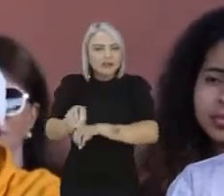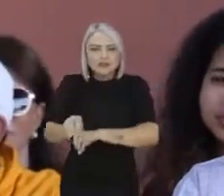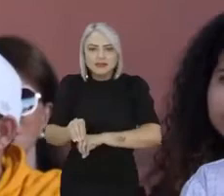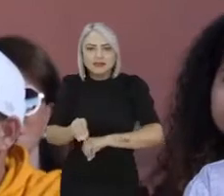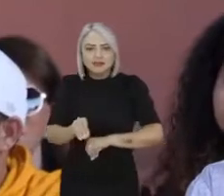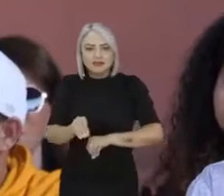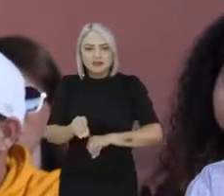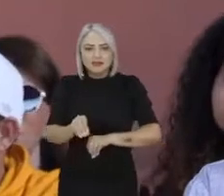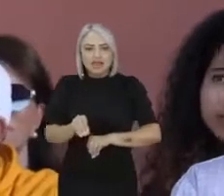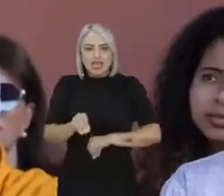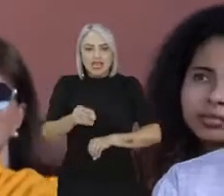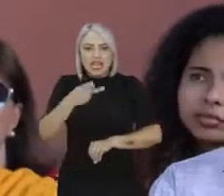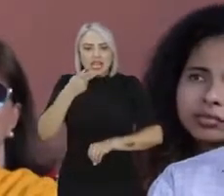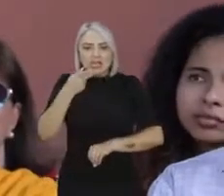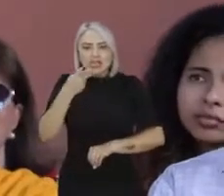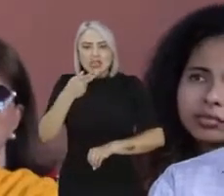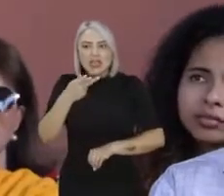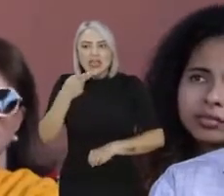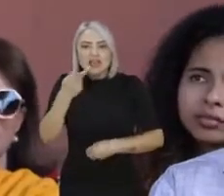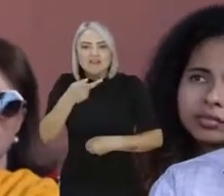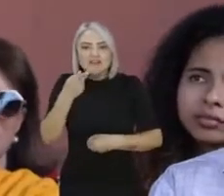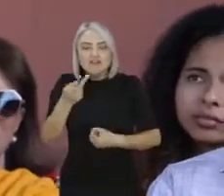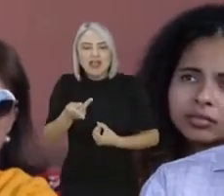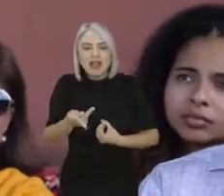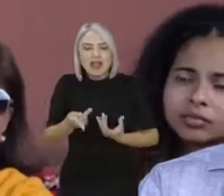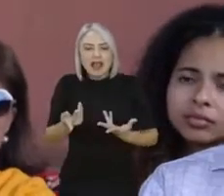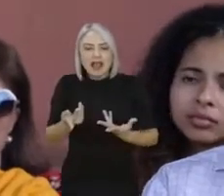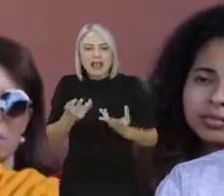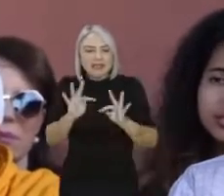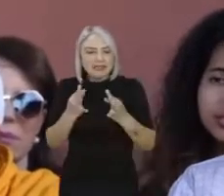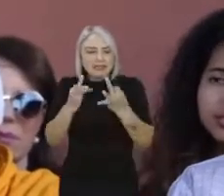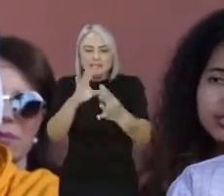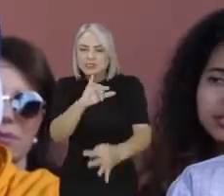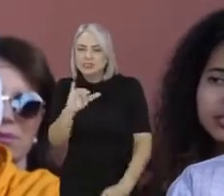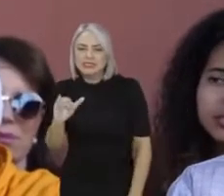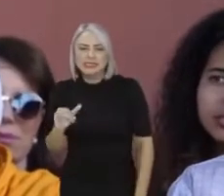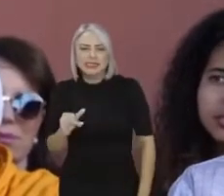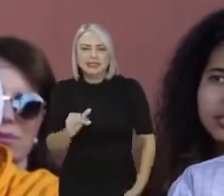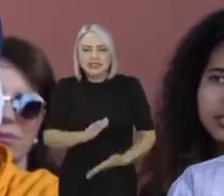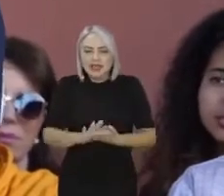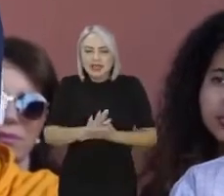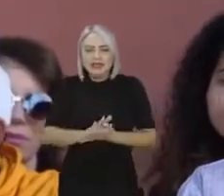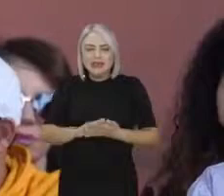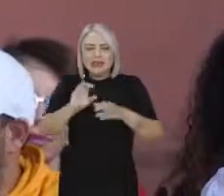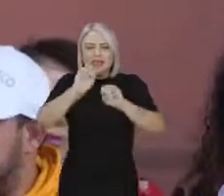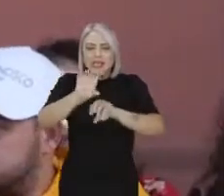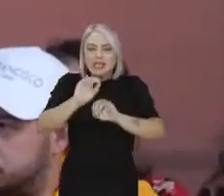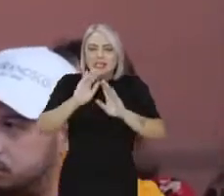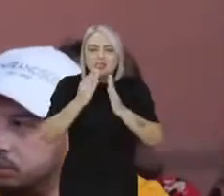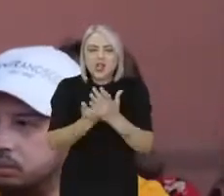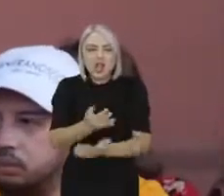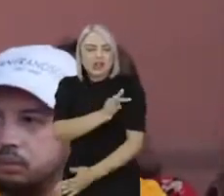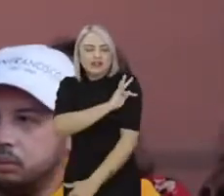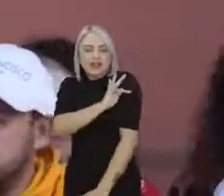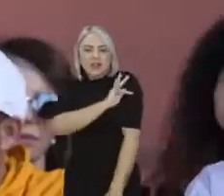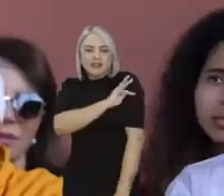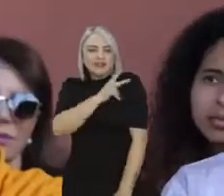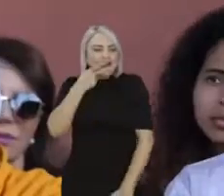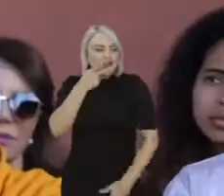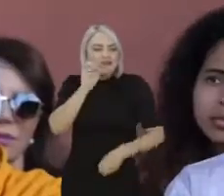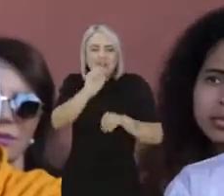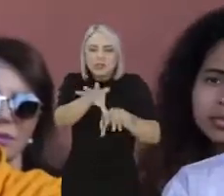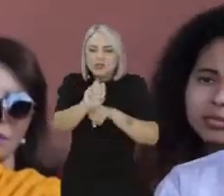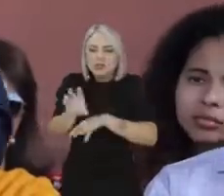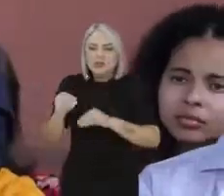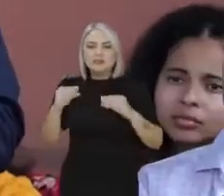em ciência e tecnologia. Ele não fala em escola técnica. Ele não fala em educação dos jovens. Ele